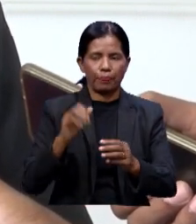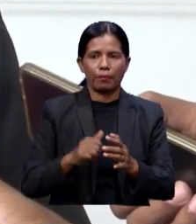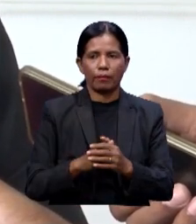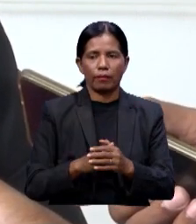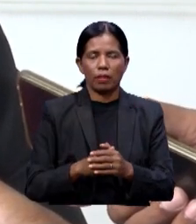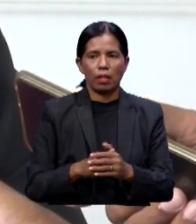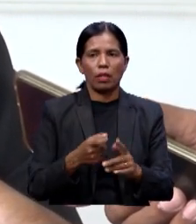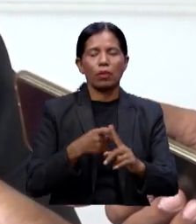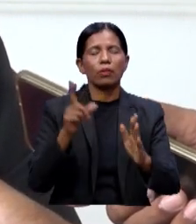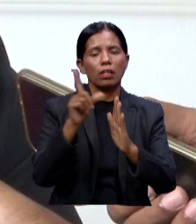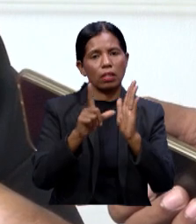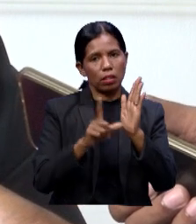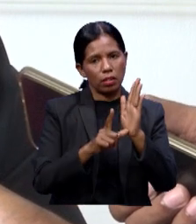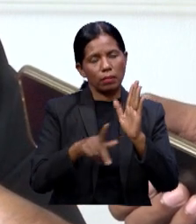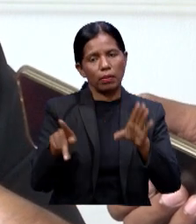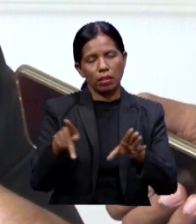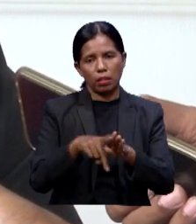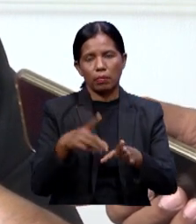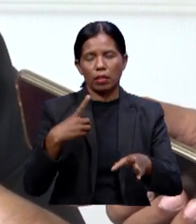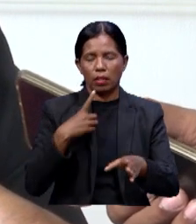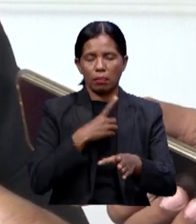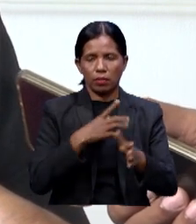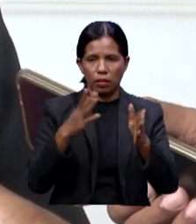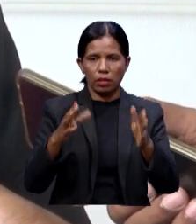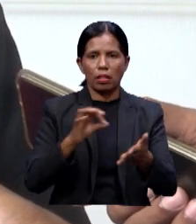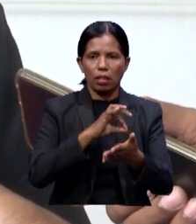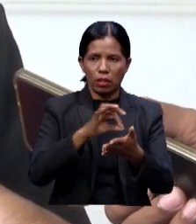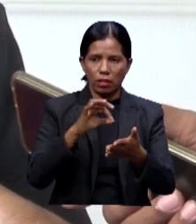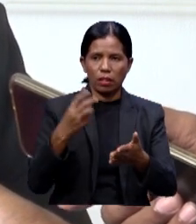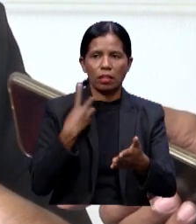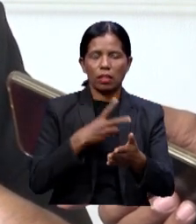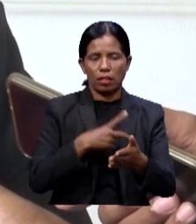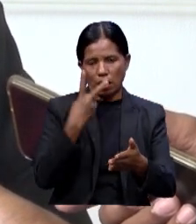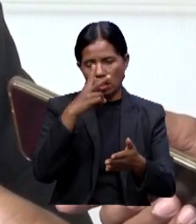Infelizmente, o lista de presença, né, bem, com o deputado Seracina, e nota